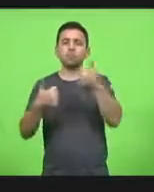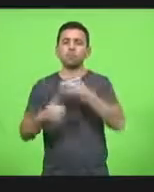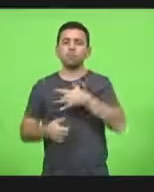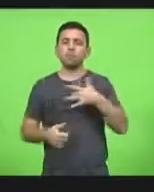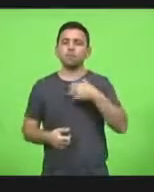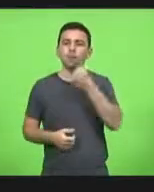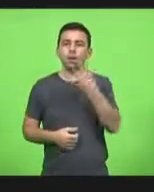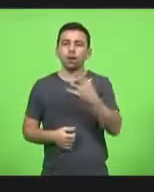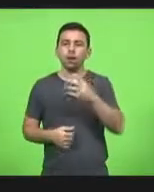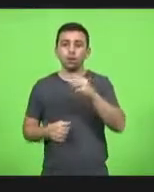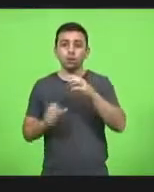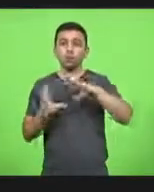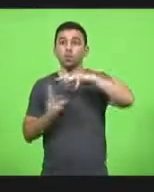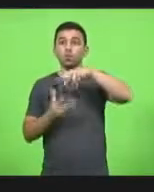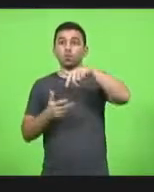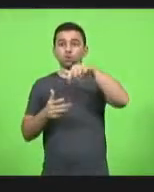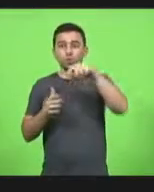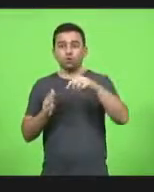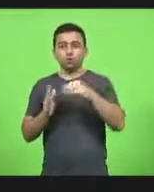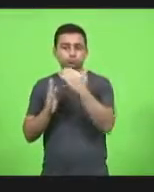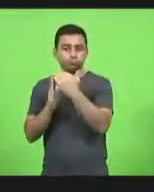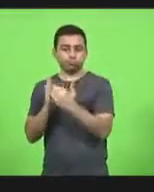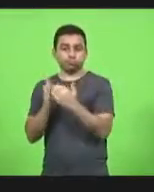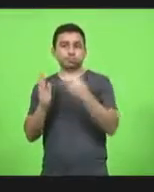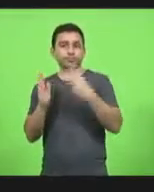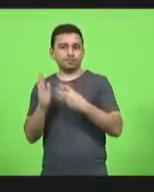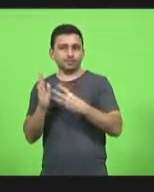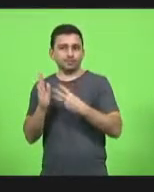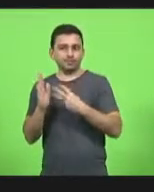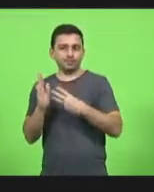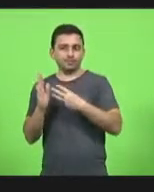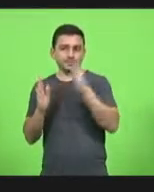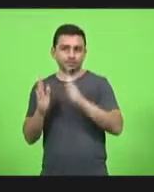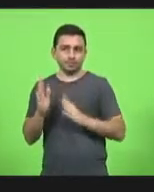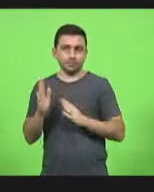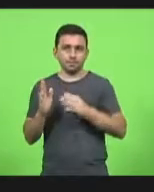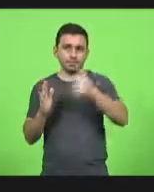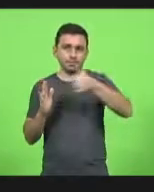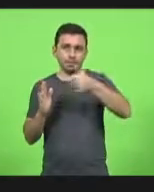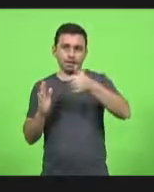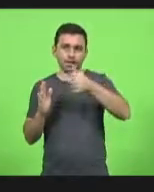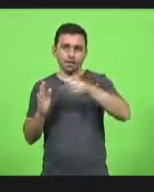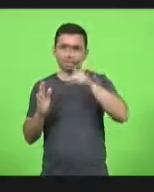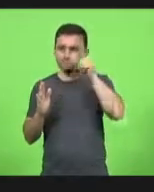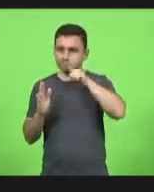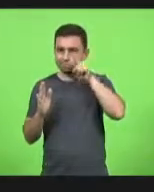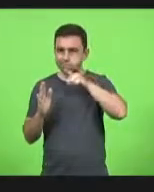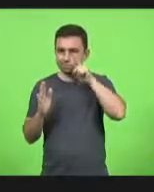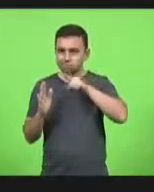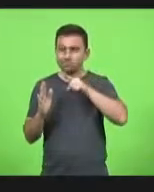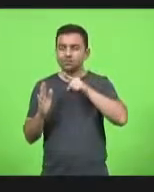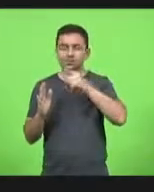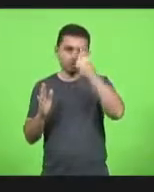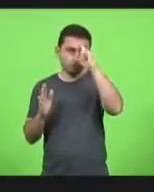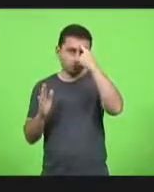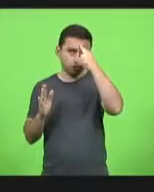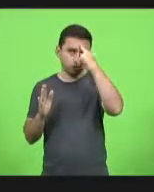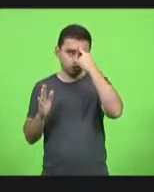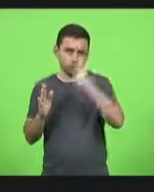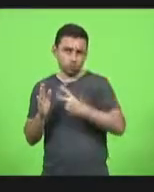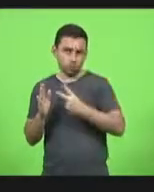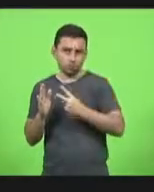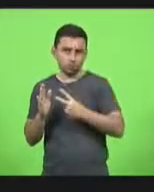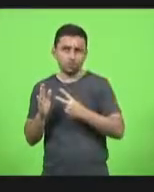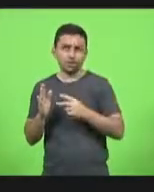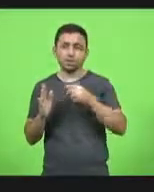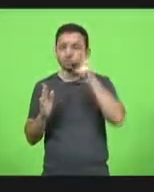a 3ª posição. Primeiro lugar, Estados Unidos e Índia, e o Brasil na 3ª posição. considerando também que Estados